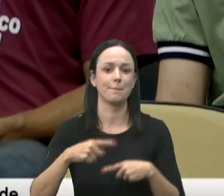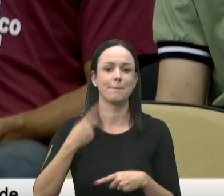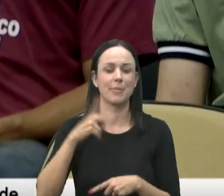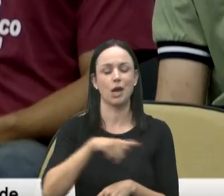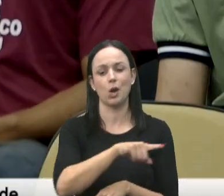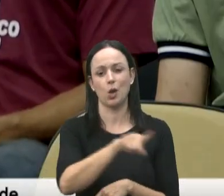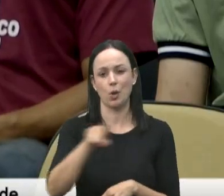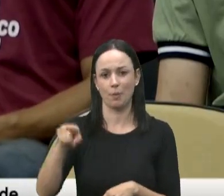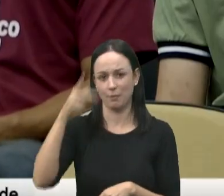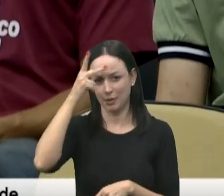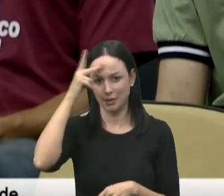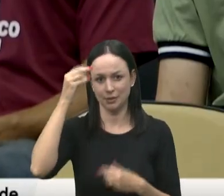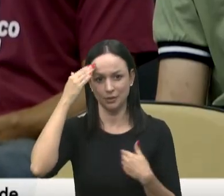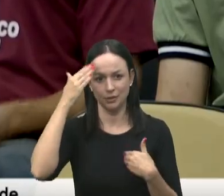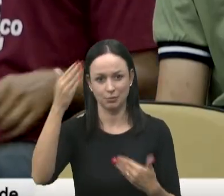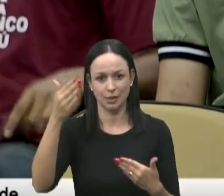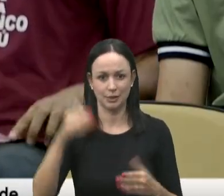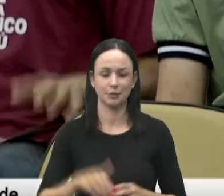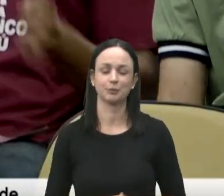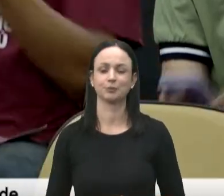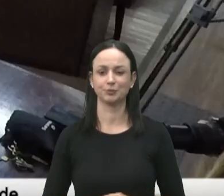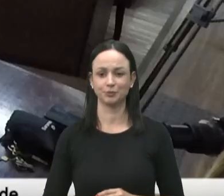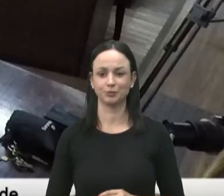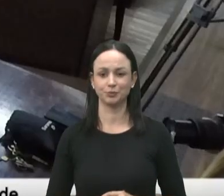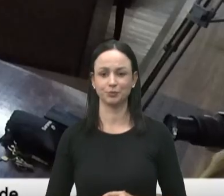outras pessoas. Obrigado, gente.